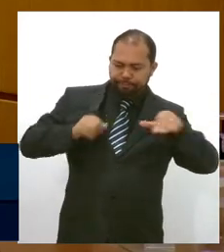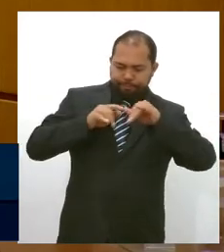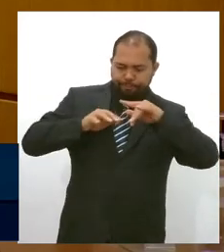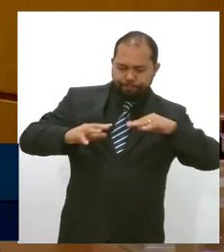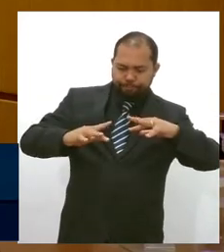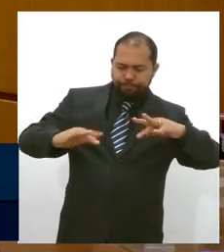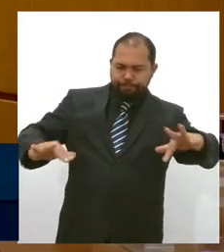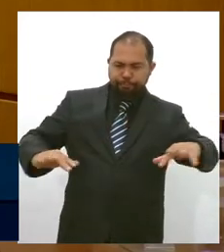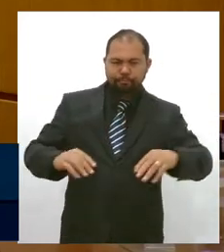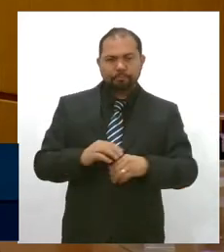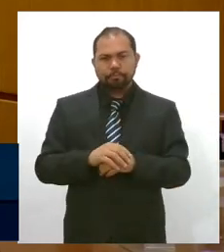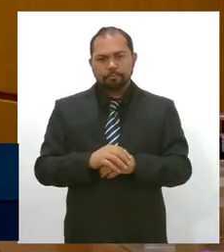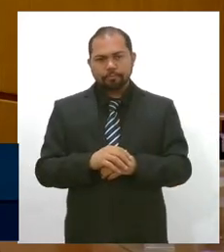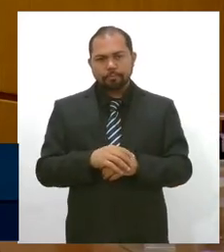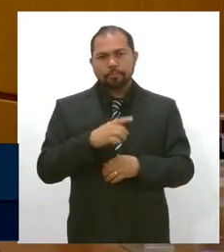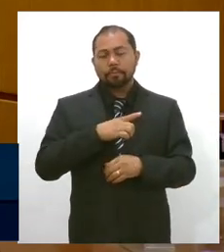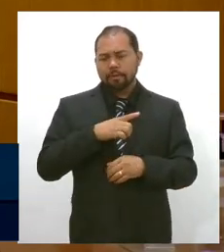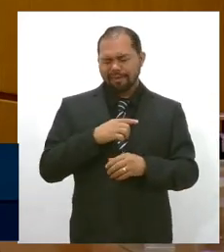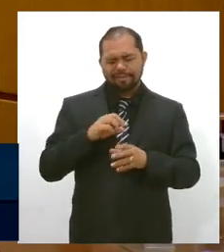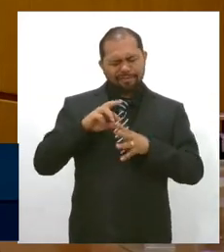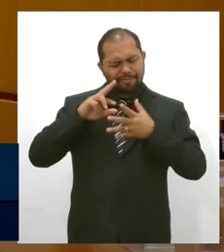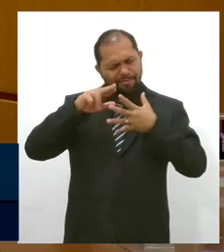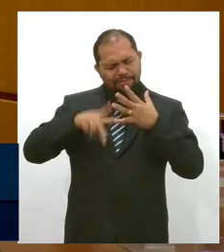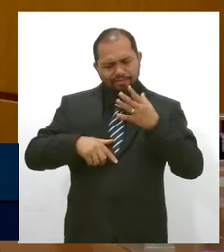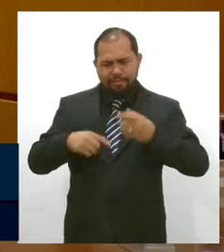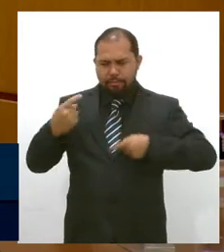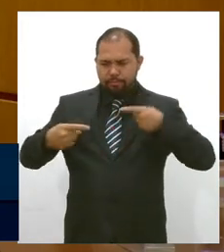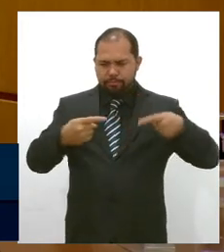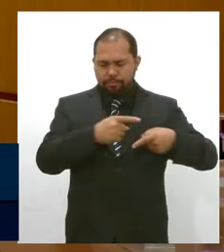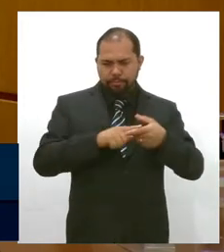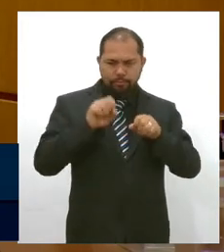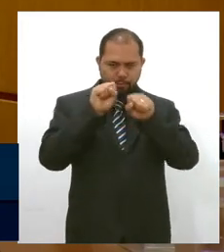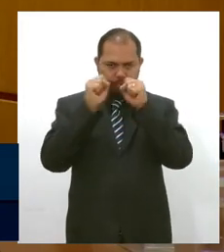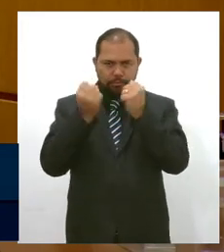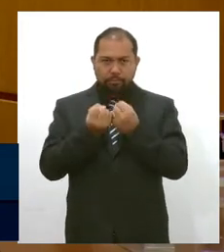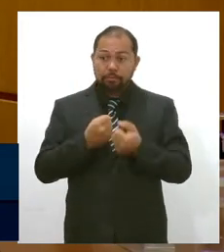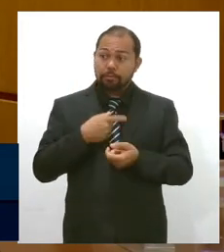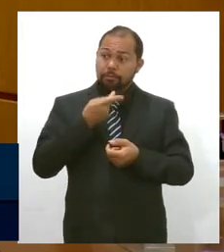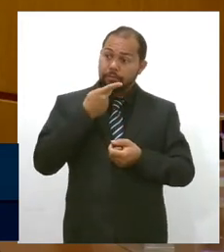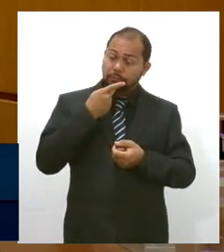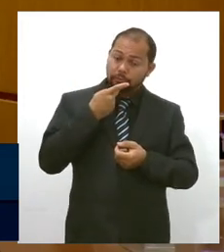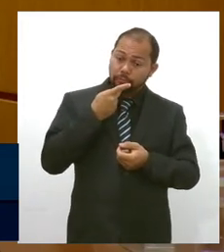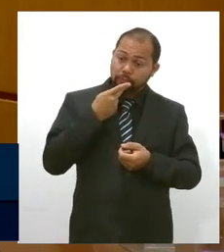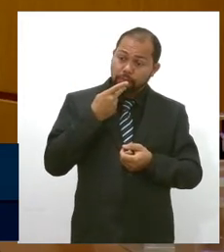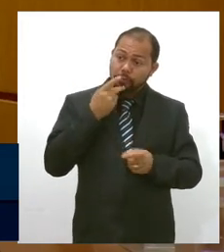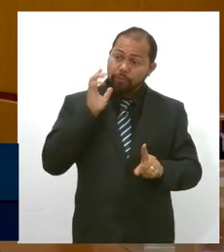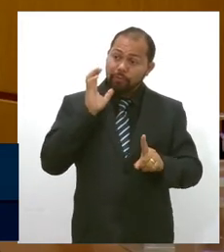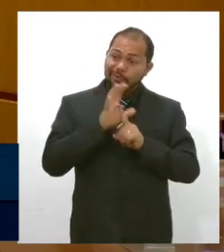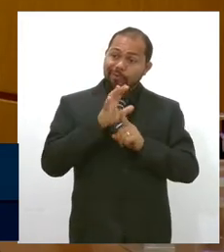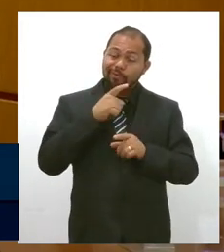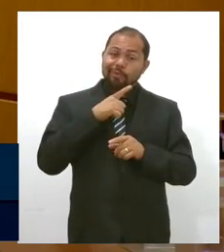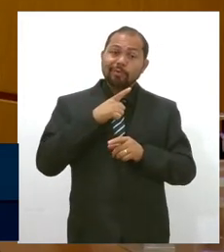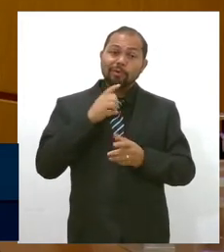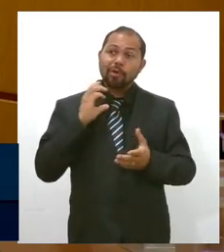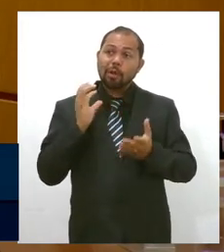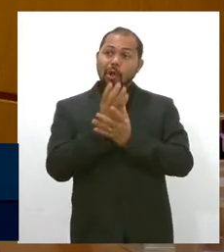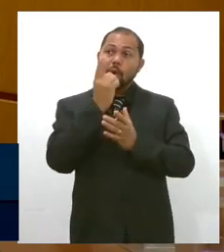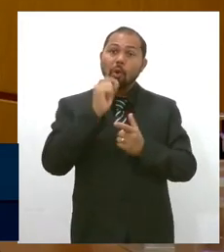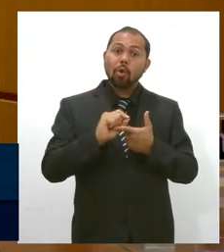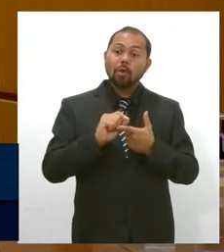vários debates onde se discutiram as consequências, onde se discutiram os problemas gerados a partir daquele